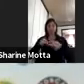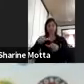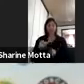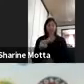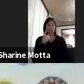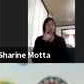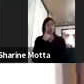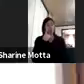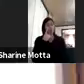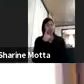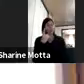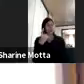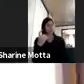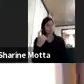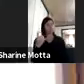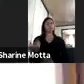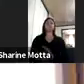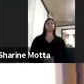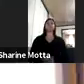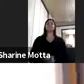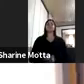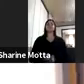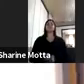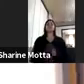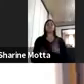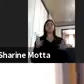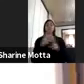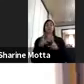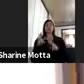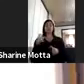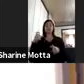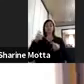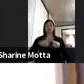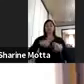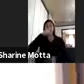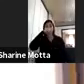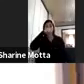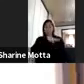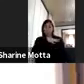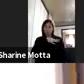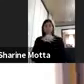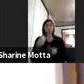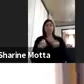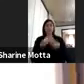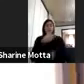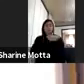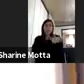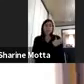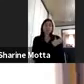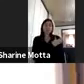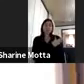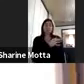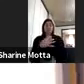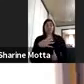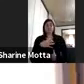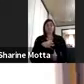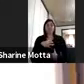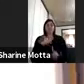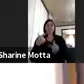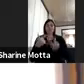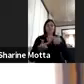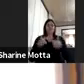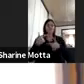Vejam, quando a gente fala dessa exploração sexual, nós estamos falando de uma forma de trabalho.